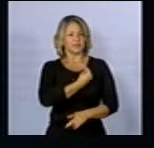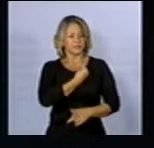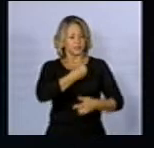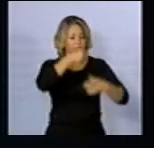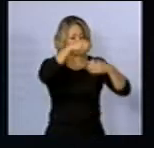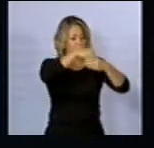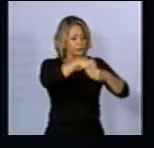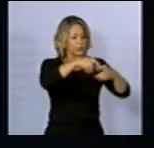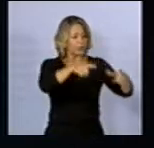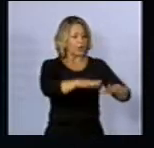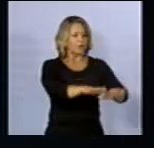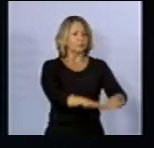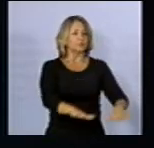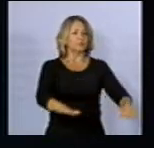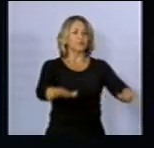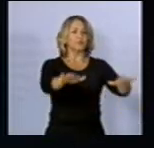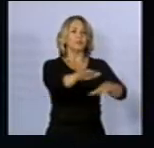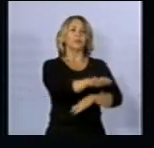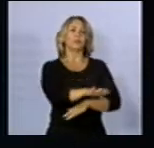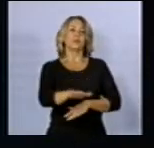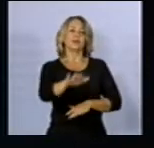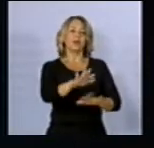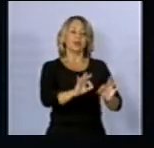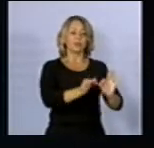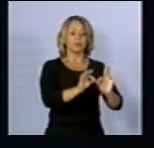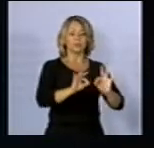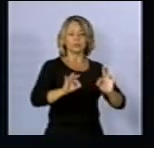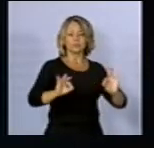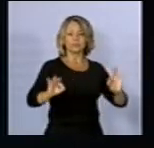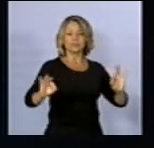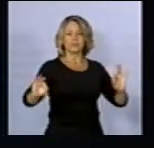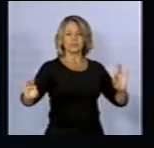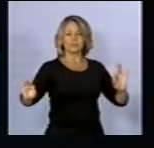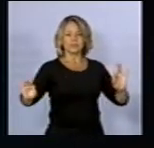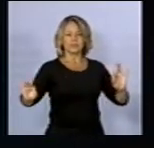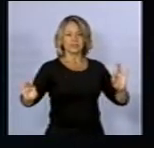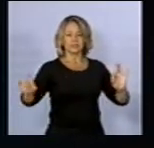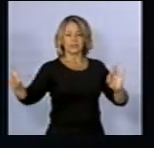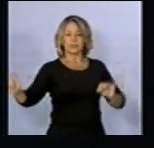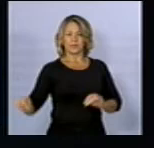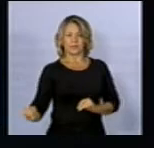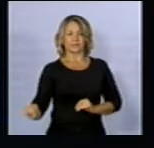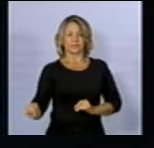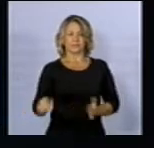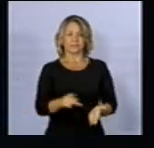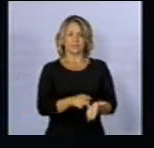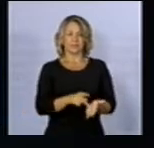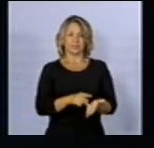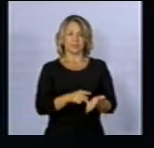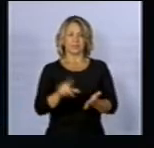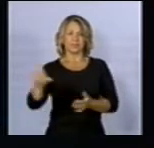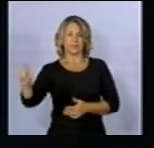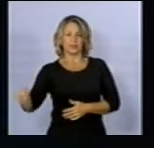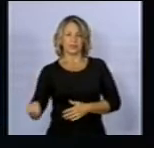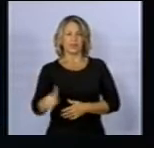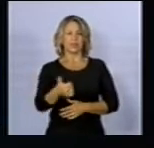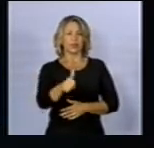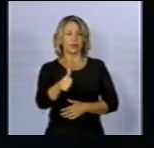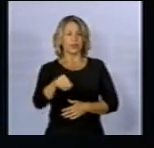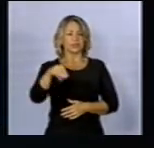ambiente com uma distância menor que 11 metros